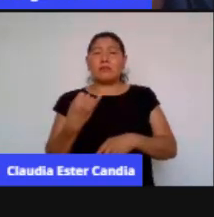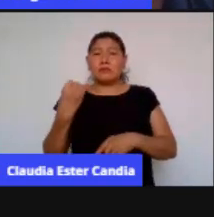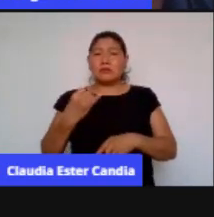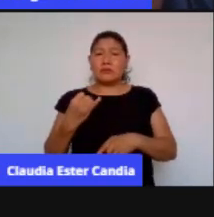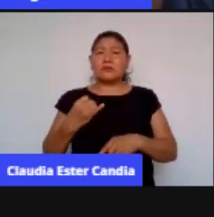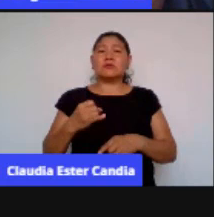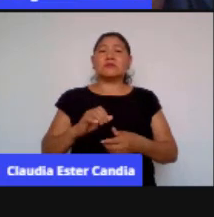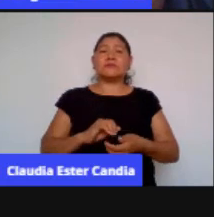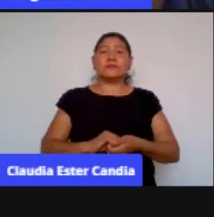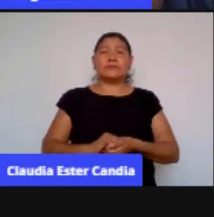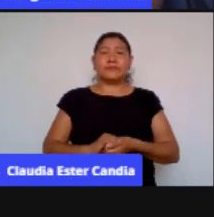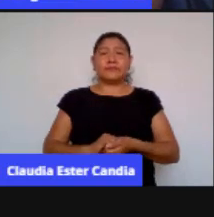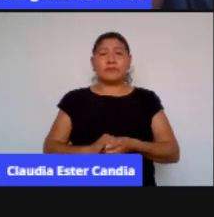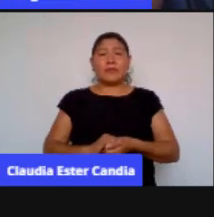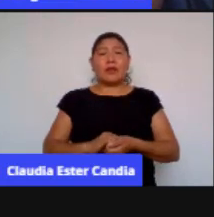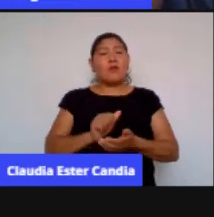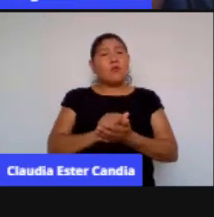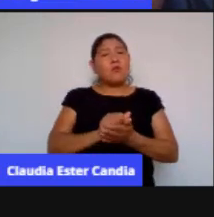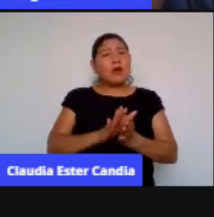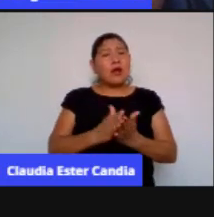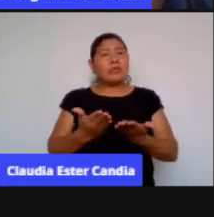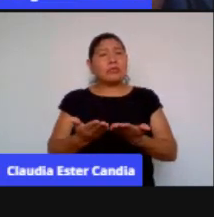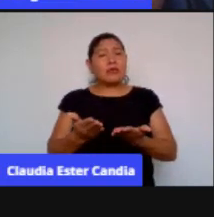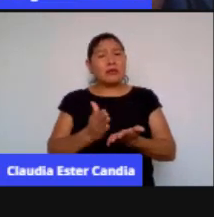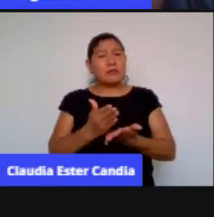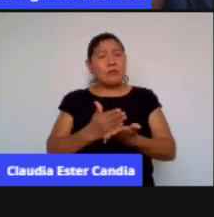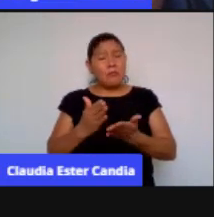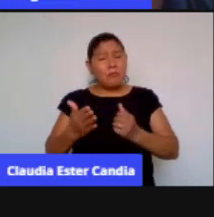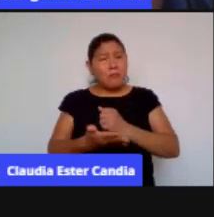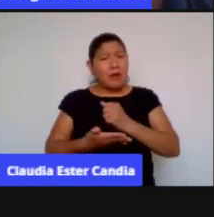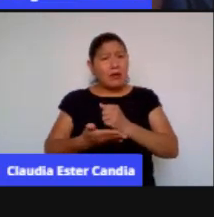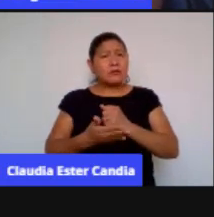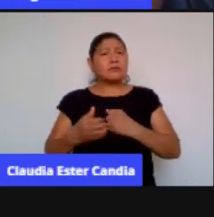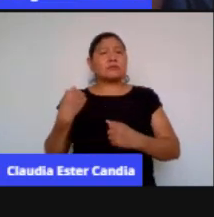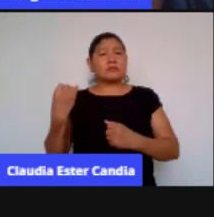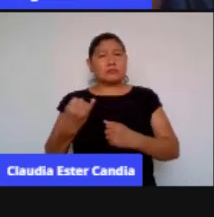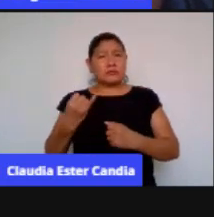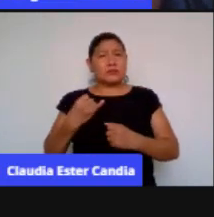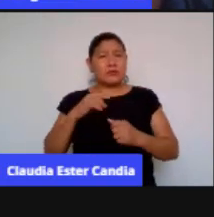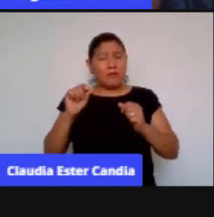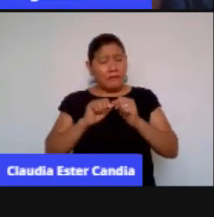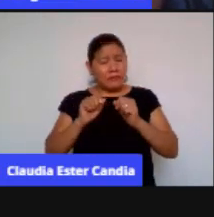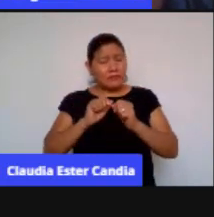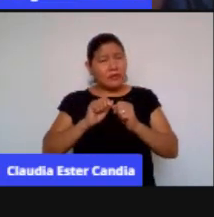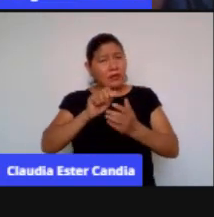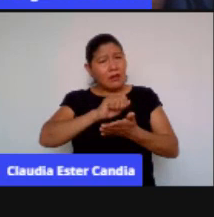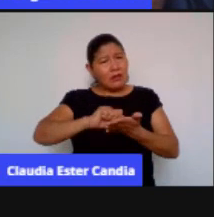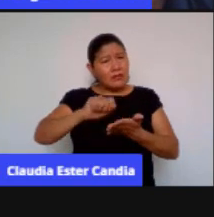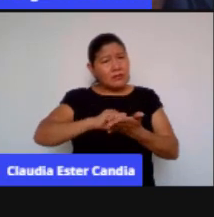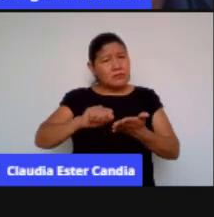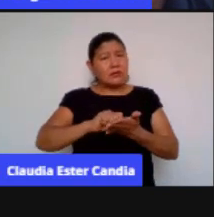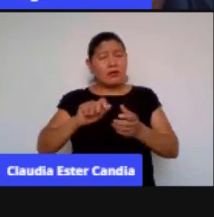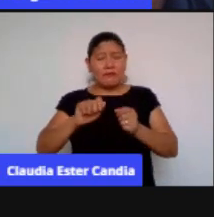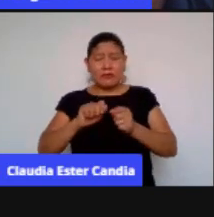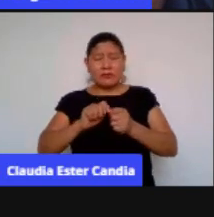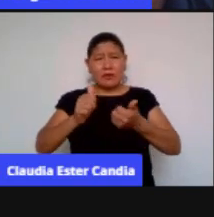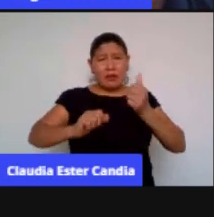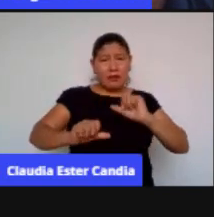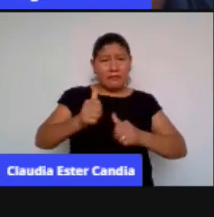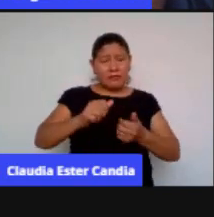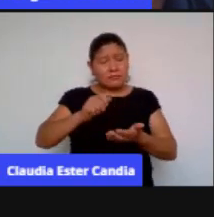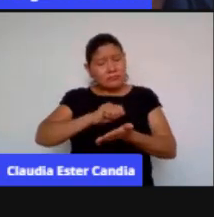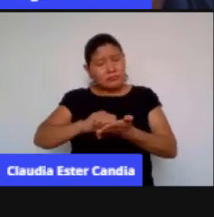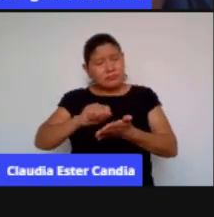base, faça essa avaliação, as qualitativas dos alunos, faça o registro dessas avaliações, e sempre que